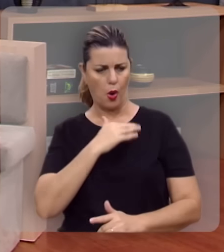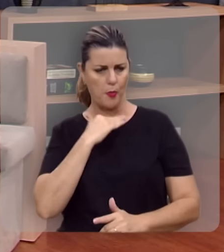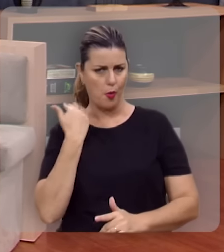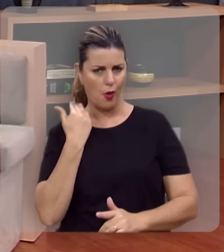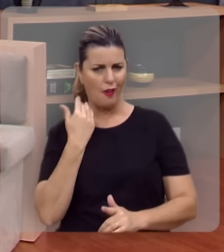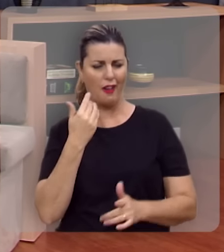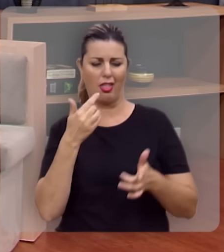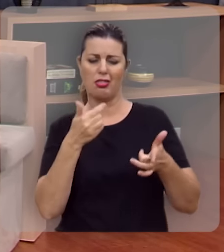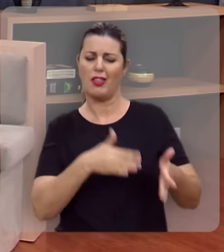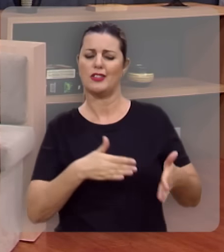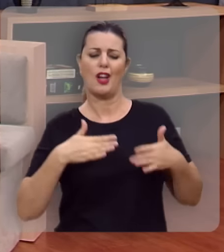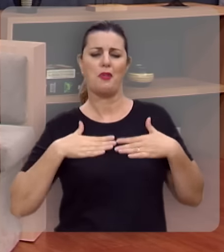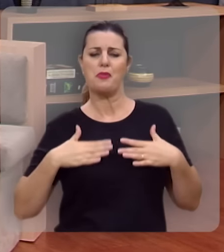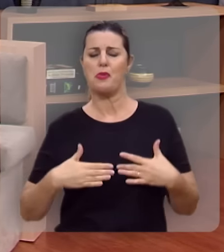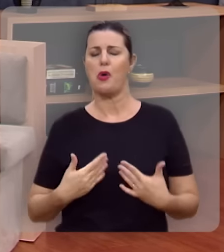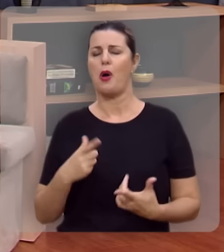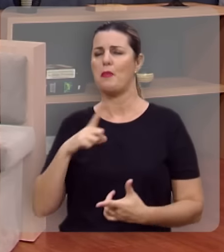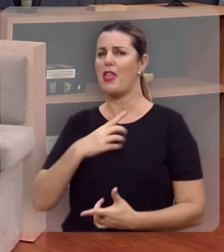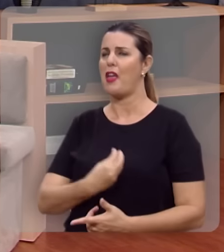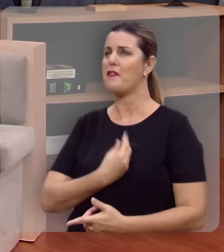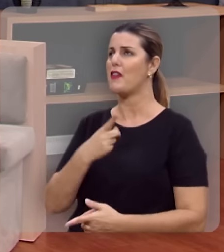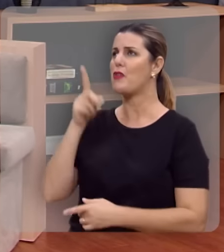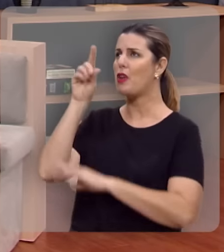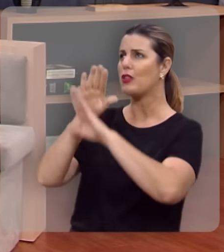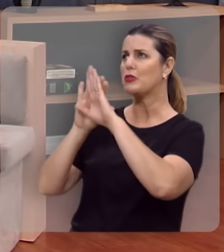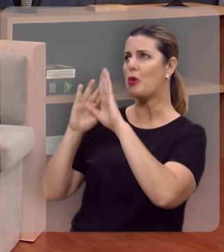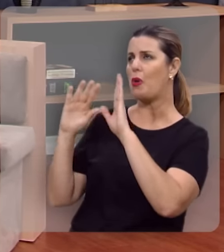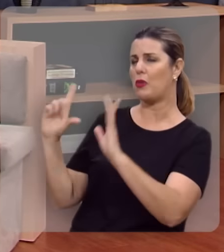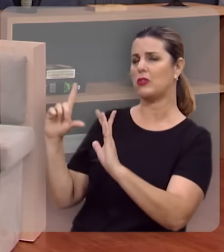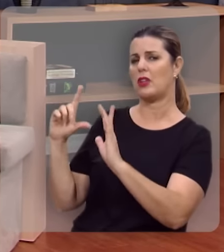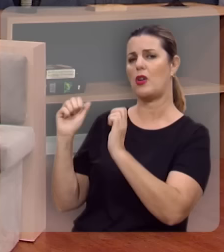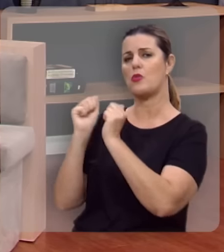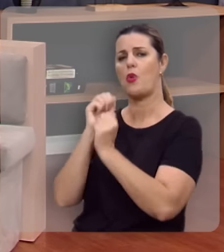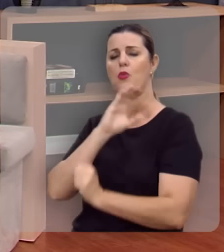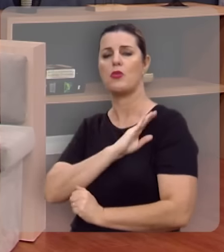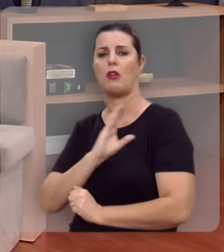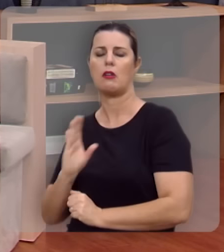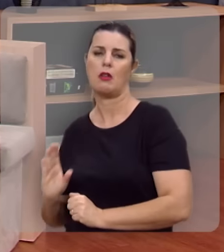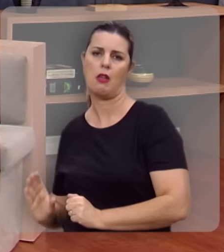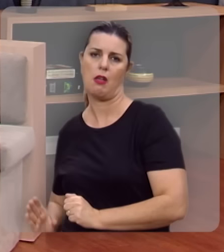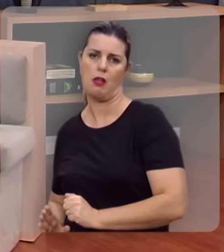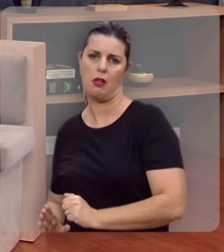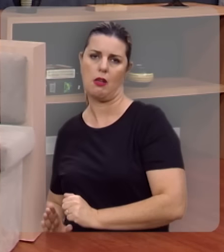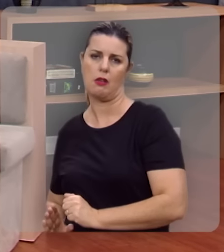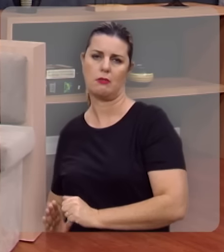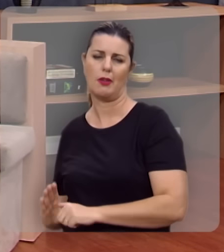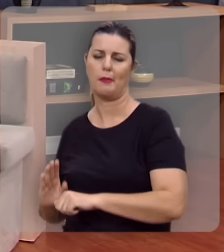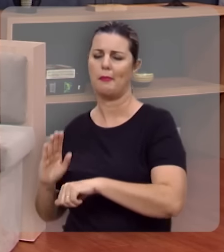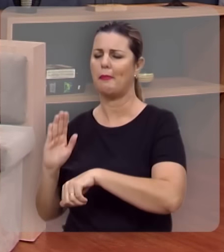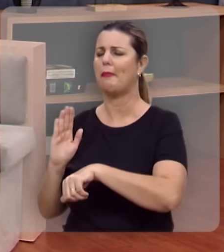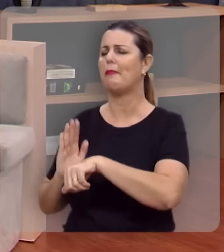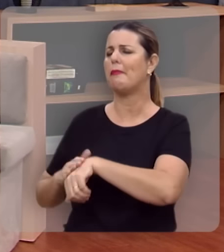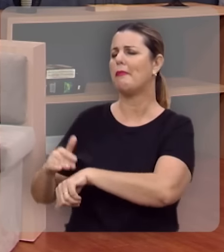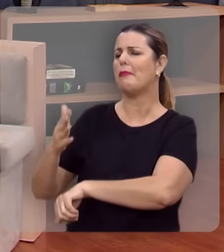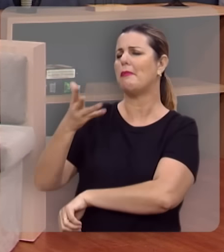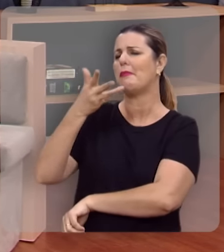para nós é deixar o corpo e habitar com o Senhor. É partir para estar com Cristo, o que é